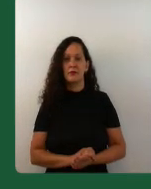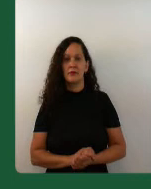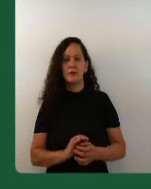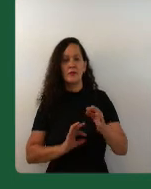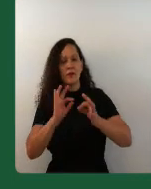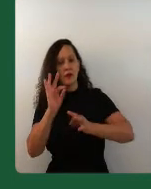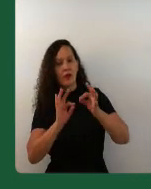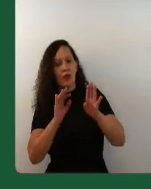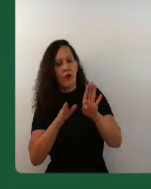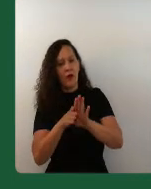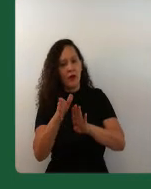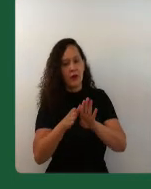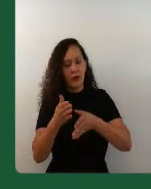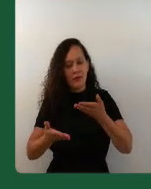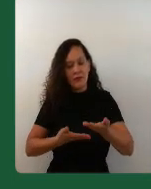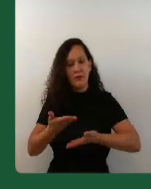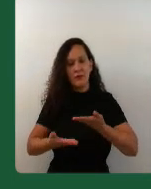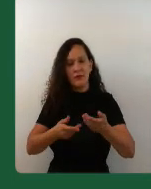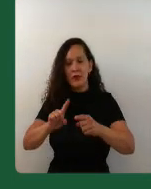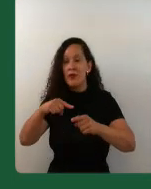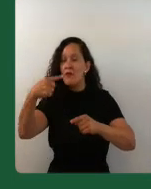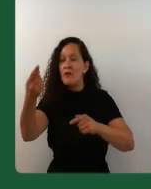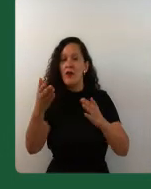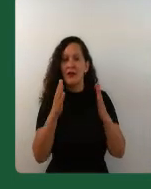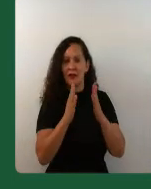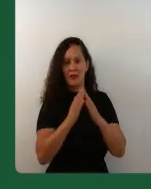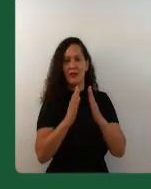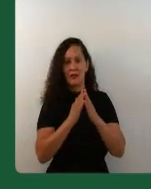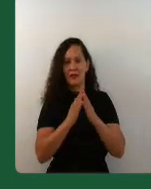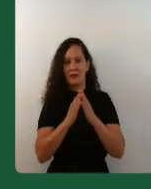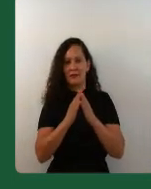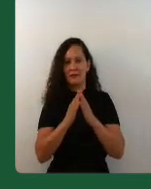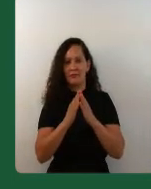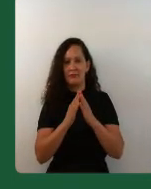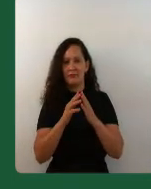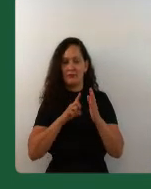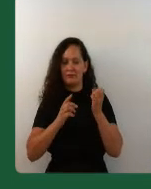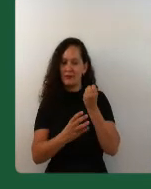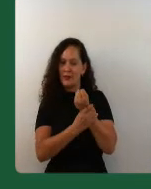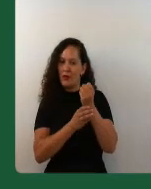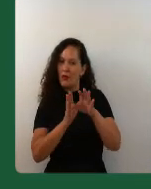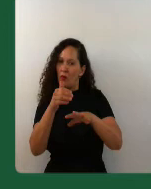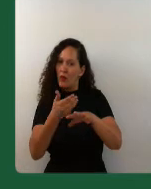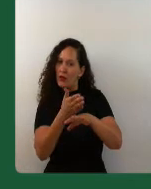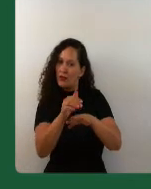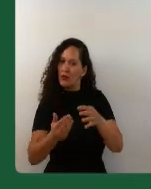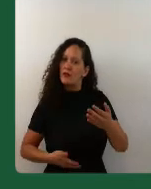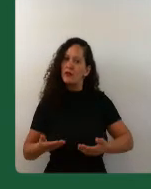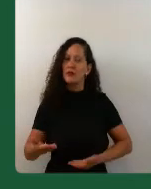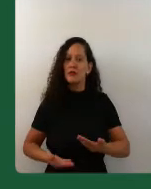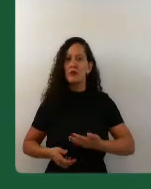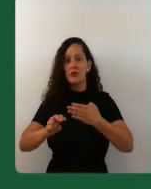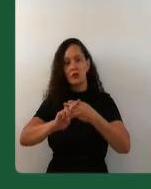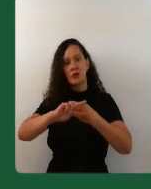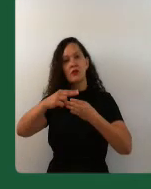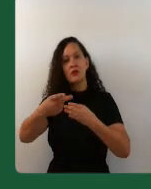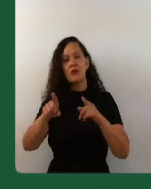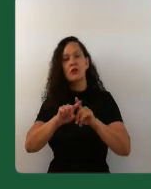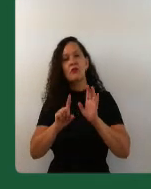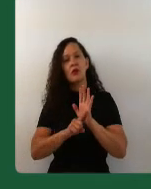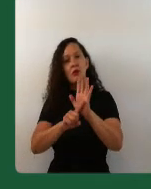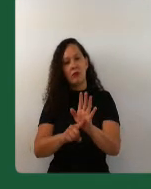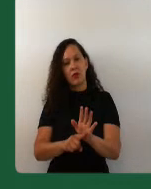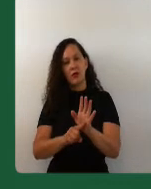Articular e orientar sobre o tratamento fora de domicílio, pois é um recurso que garante o acesso ao serviço e, consequentemente, contribui